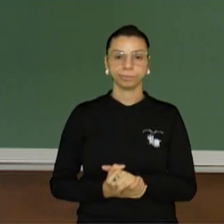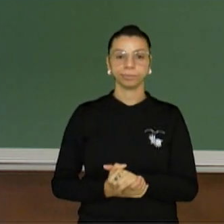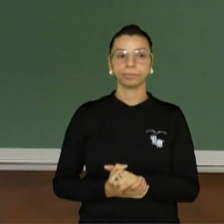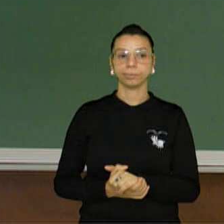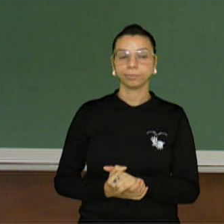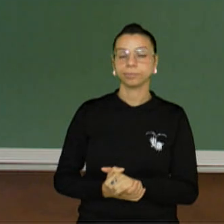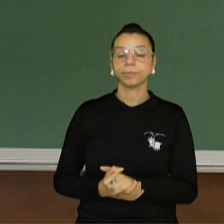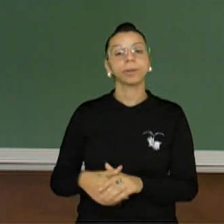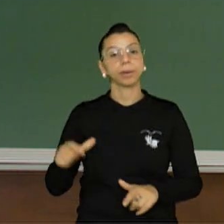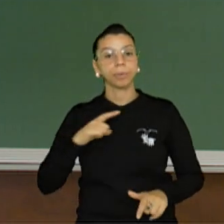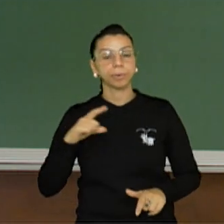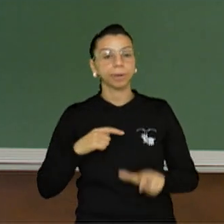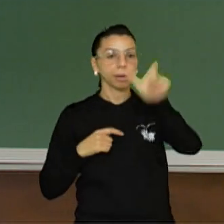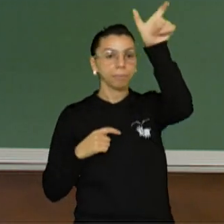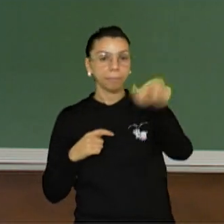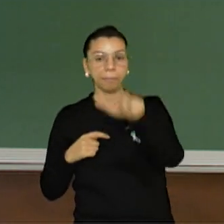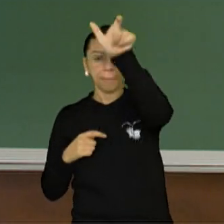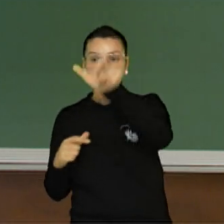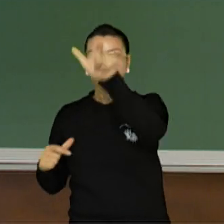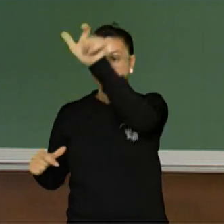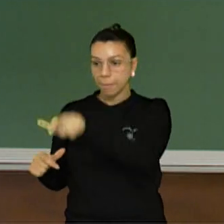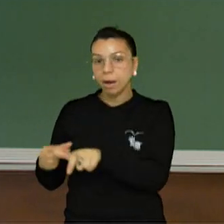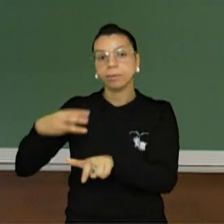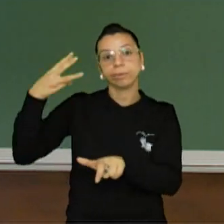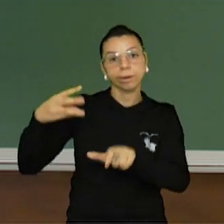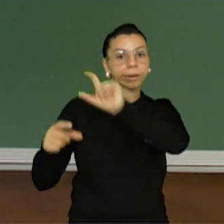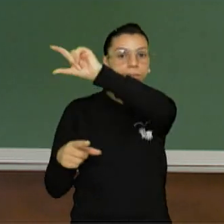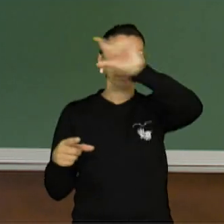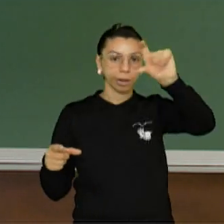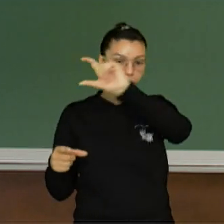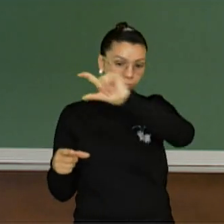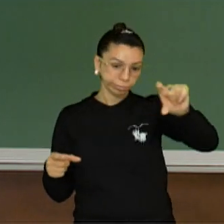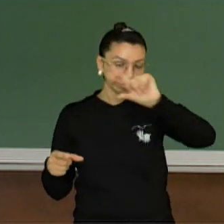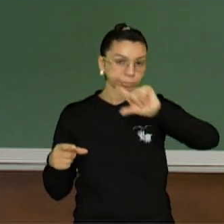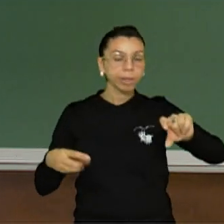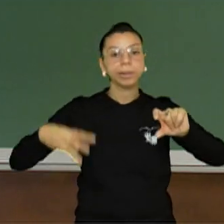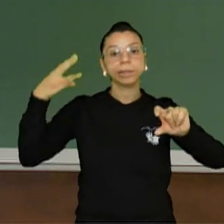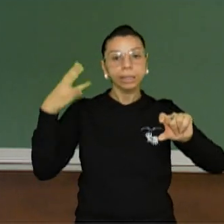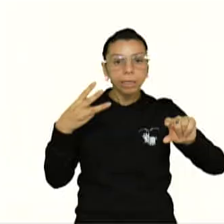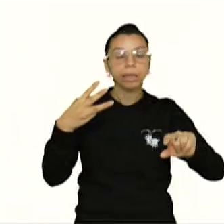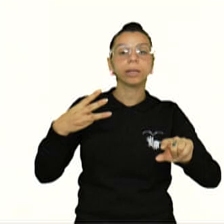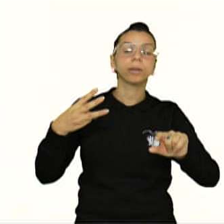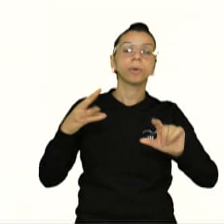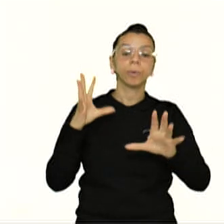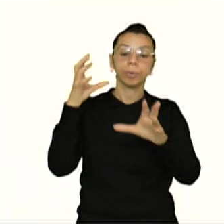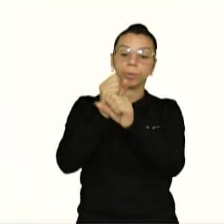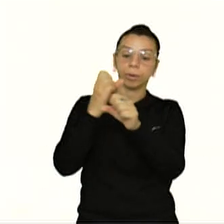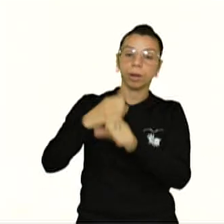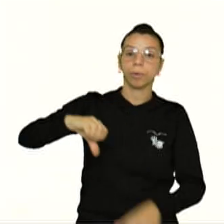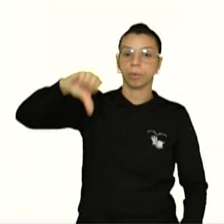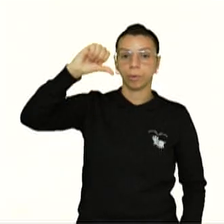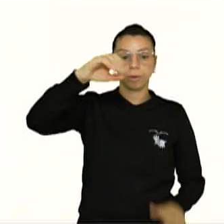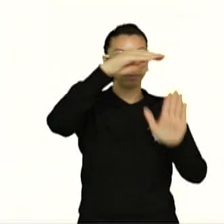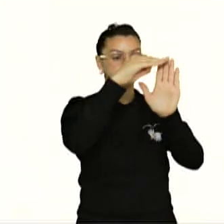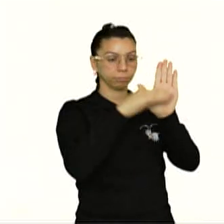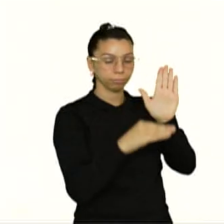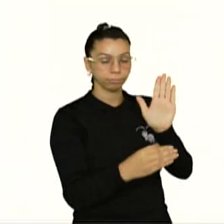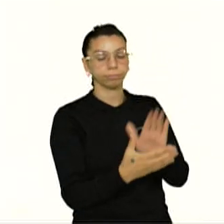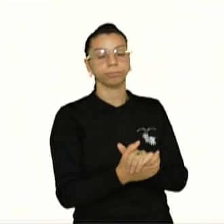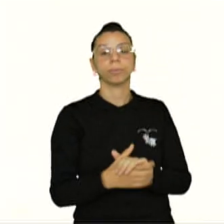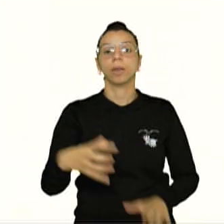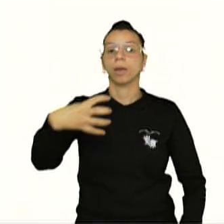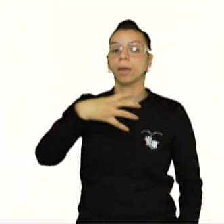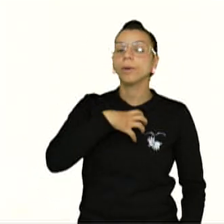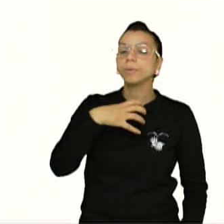possui 3 linhas e 3 colunas, totalizando 9 elementos. Uma maneira prática conhecida, então,